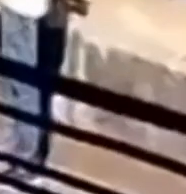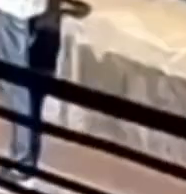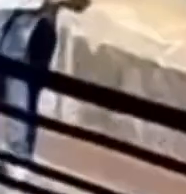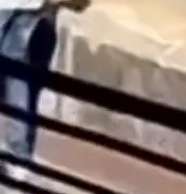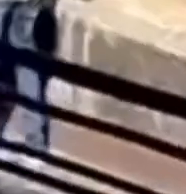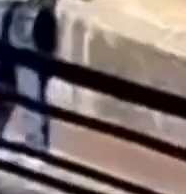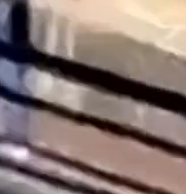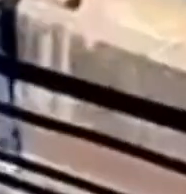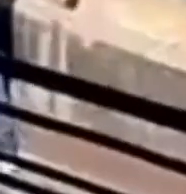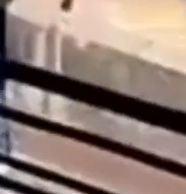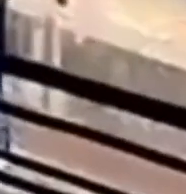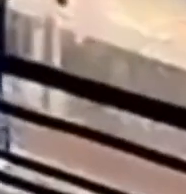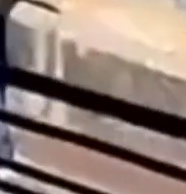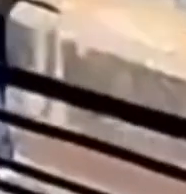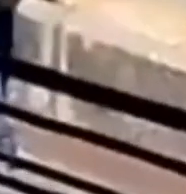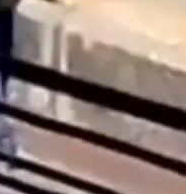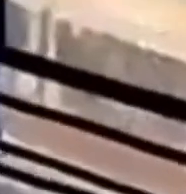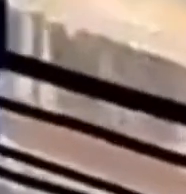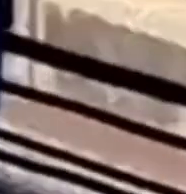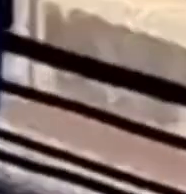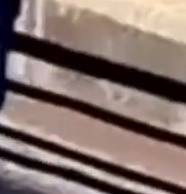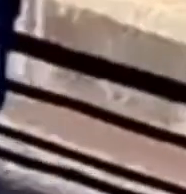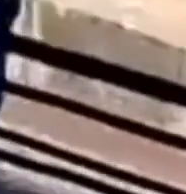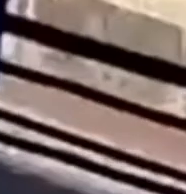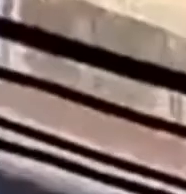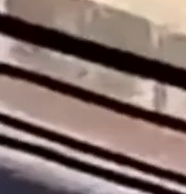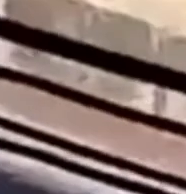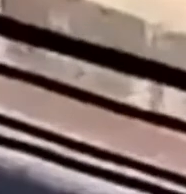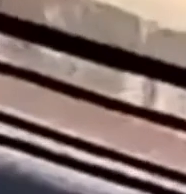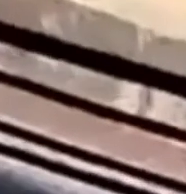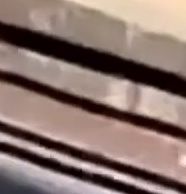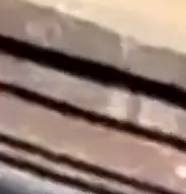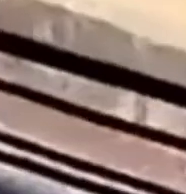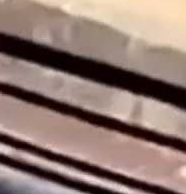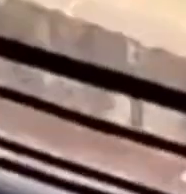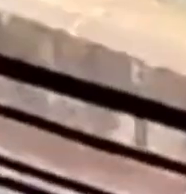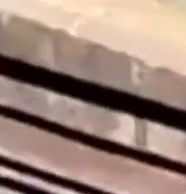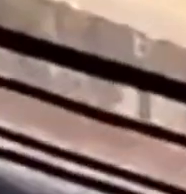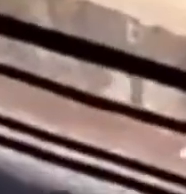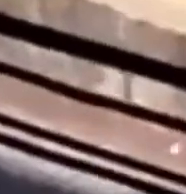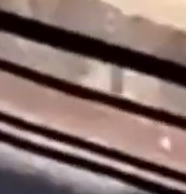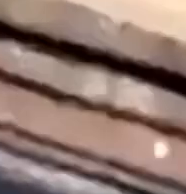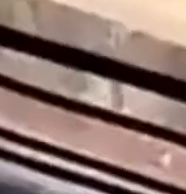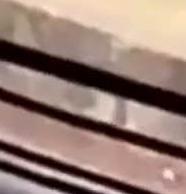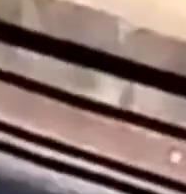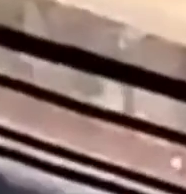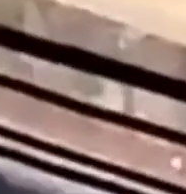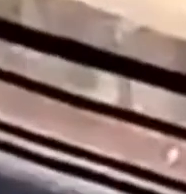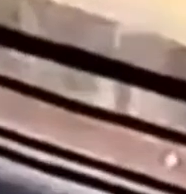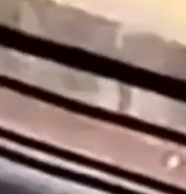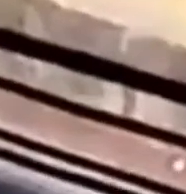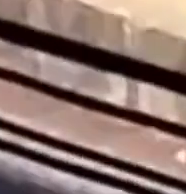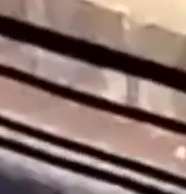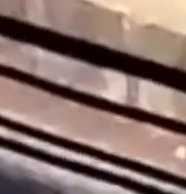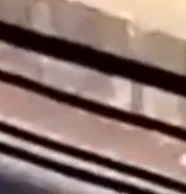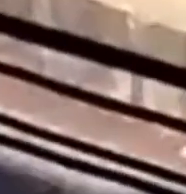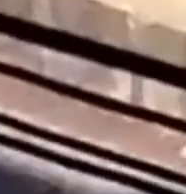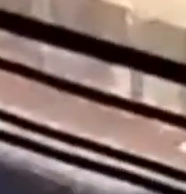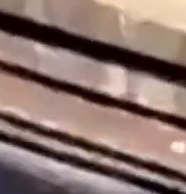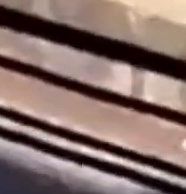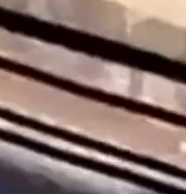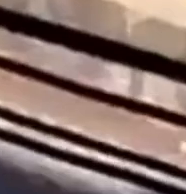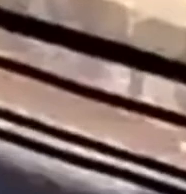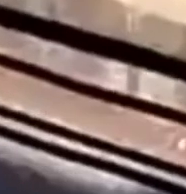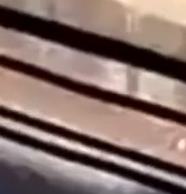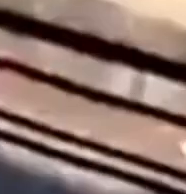passear, principalmente pelo Recife antigo, pela parte histórica, você vai encontrar o tempo todo o Rio Capibaribe ao seu lado, né? Então